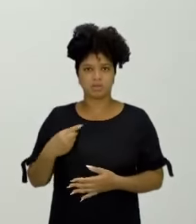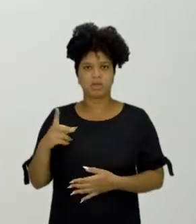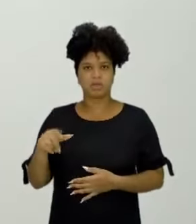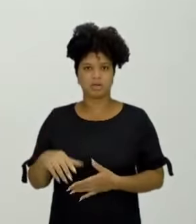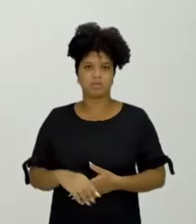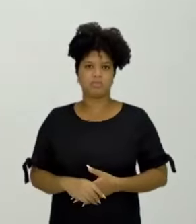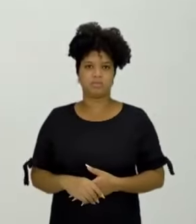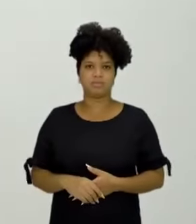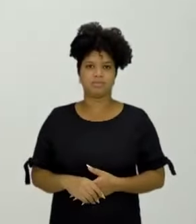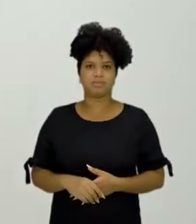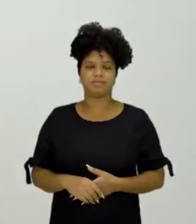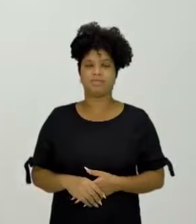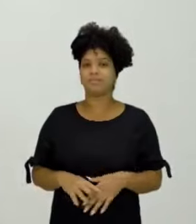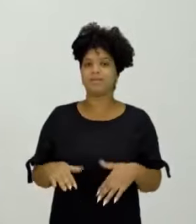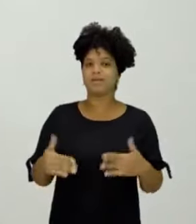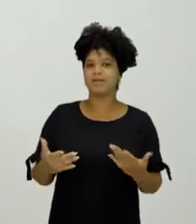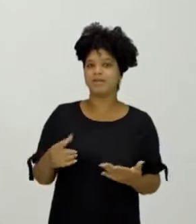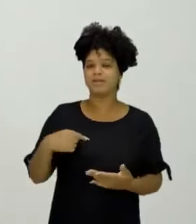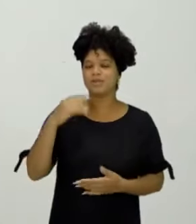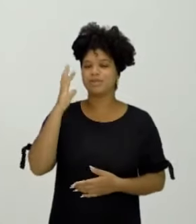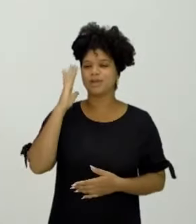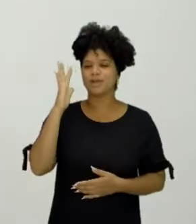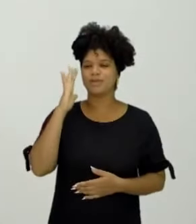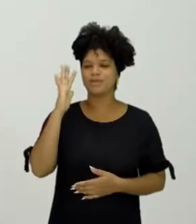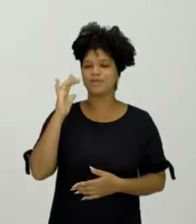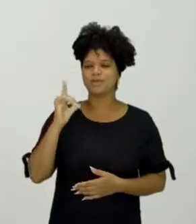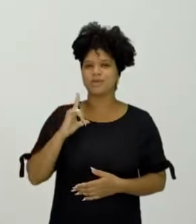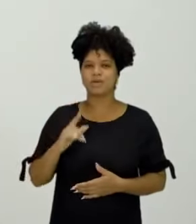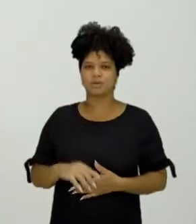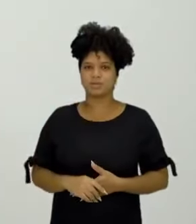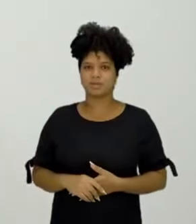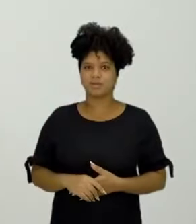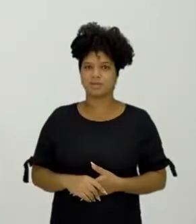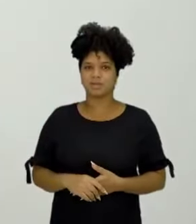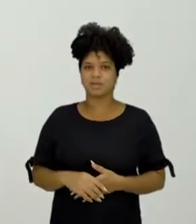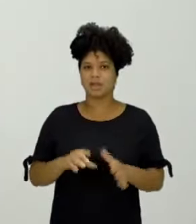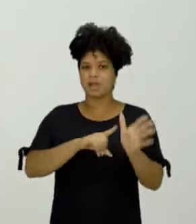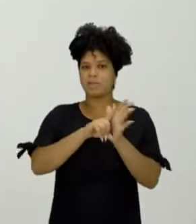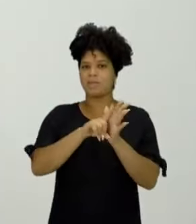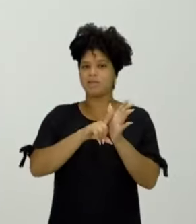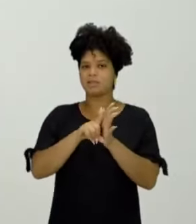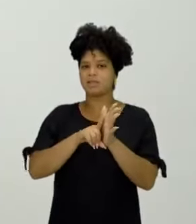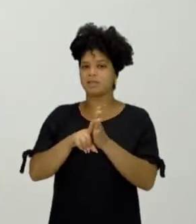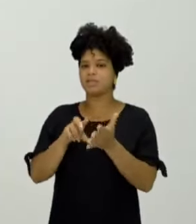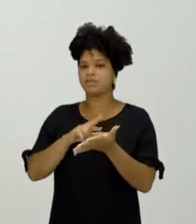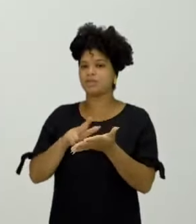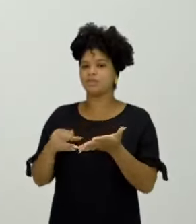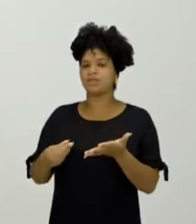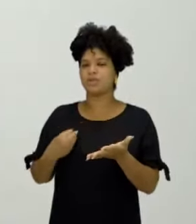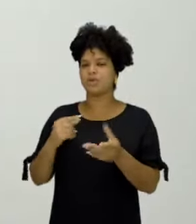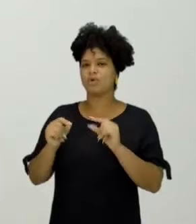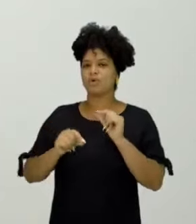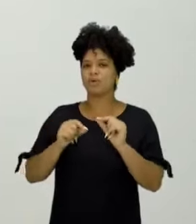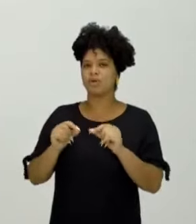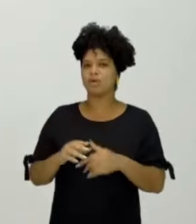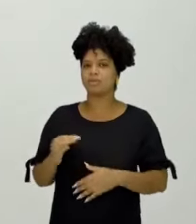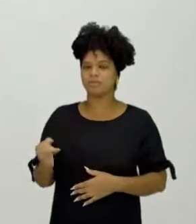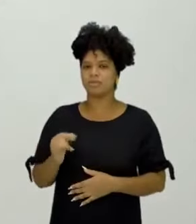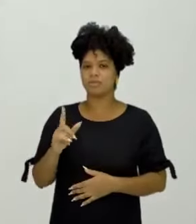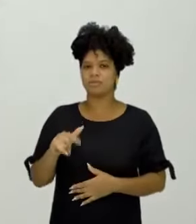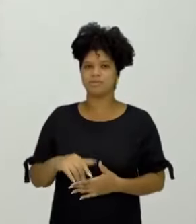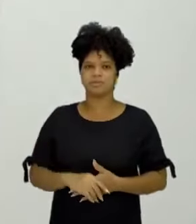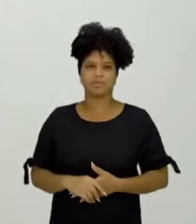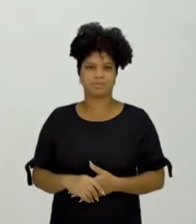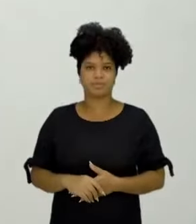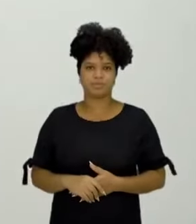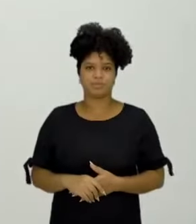E aí a gente refletindo aqui, né? Em números, em facts, né? Em fatos, isso é super importante.